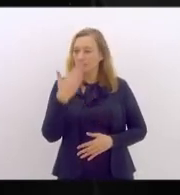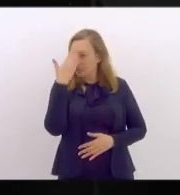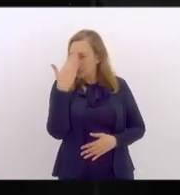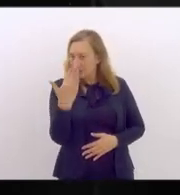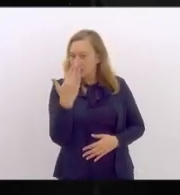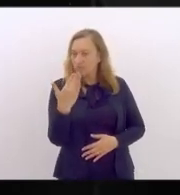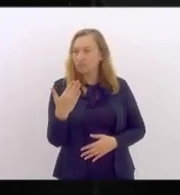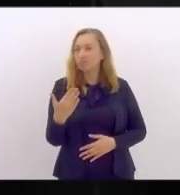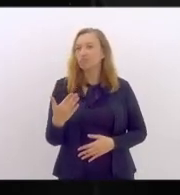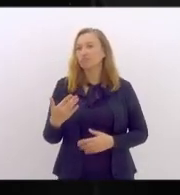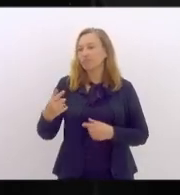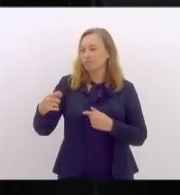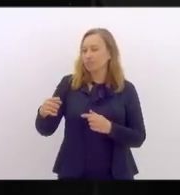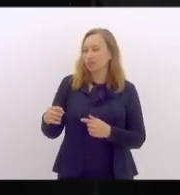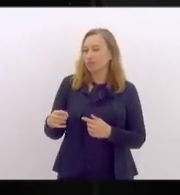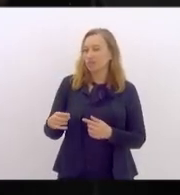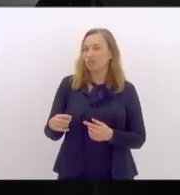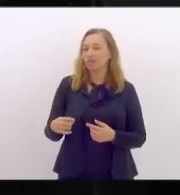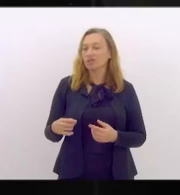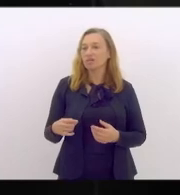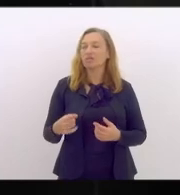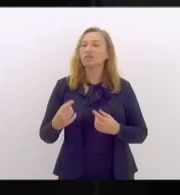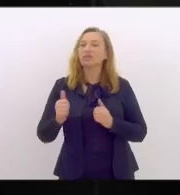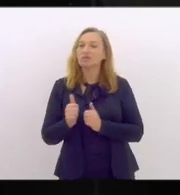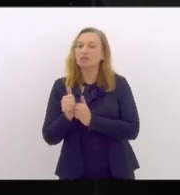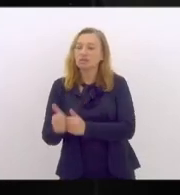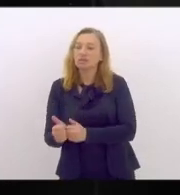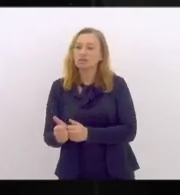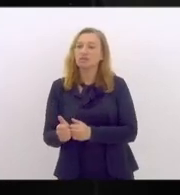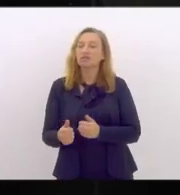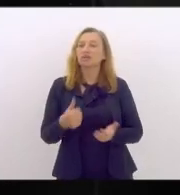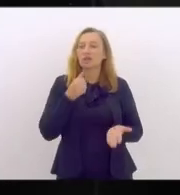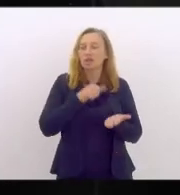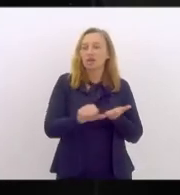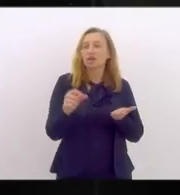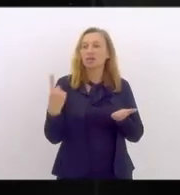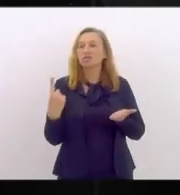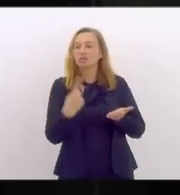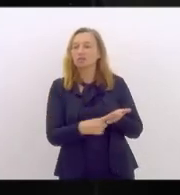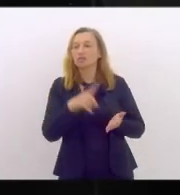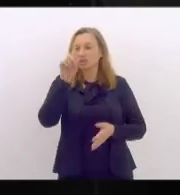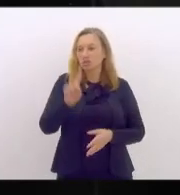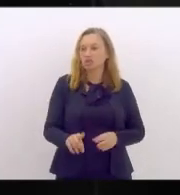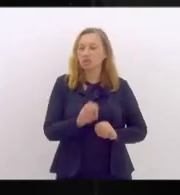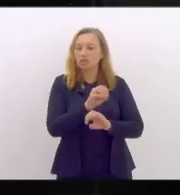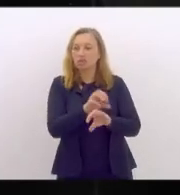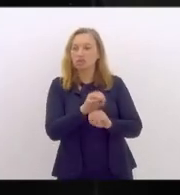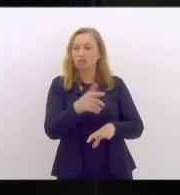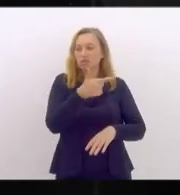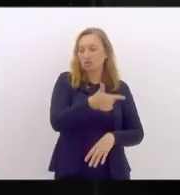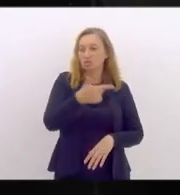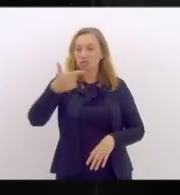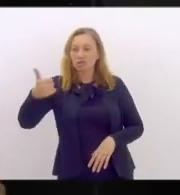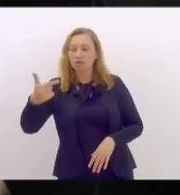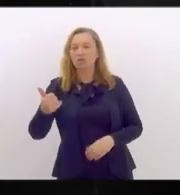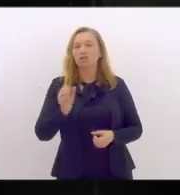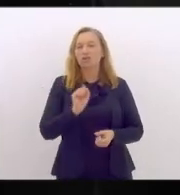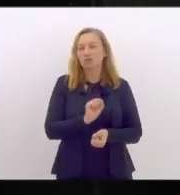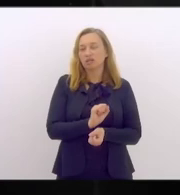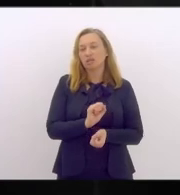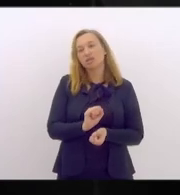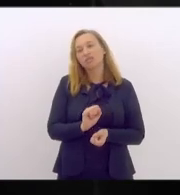por ter sido provocado e ter me Tornado signatário da carta compromisso pelo Direito da educação nas eleições de 2022 e eu espero Luiz Paulo